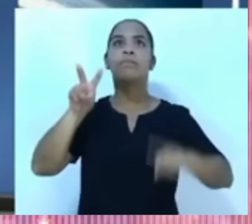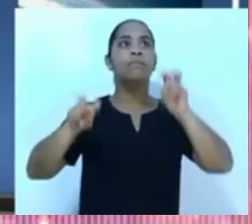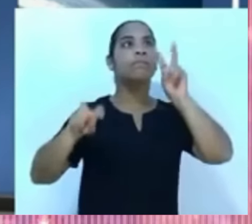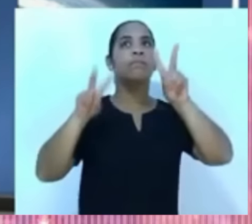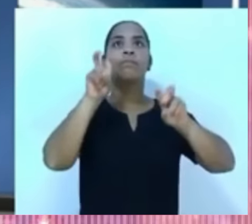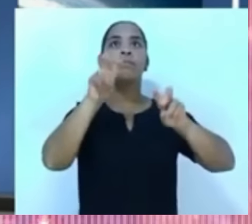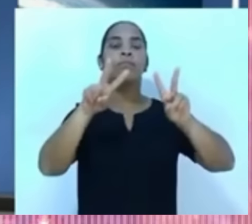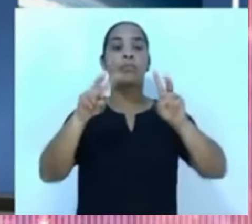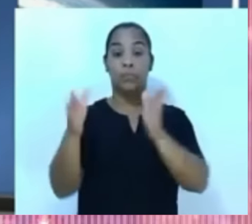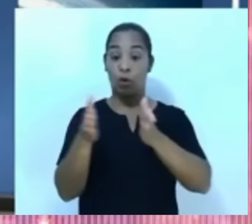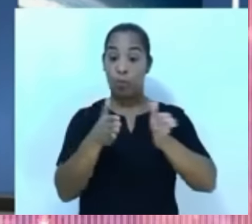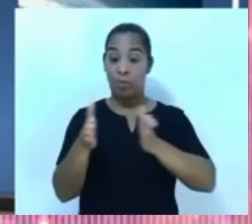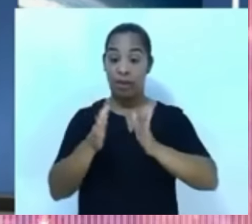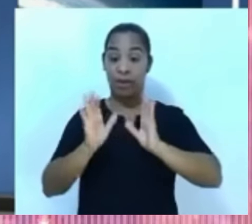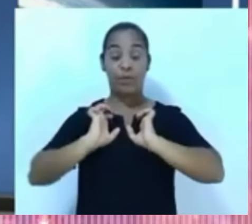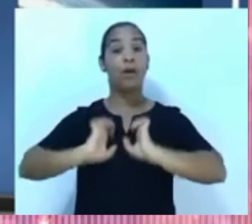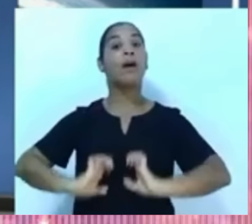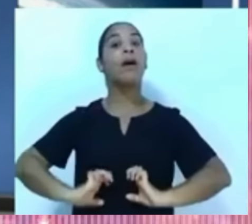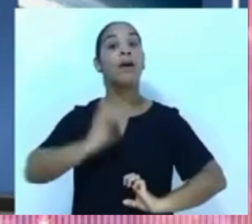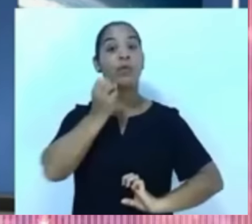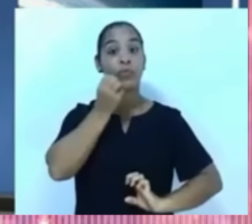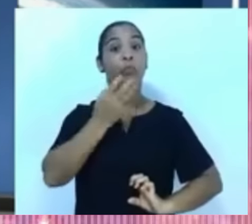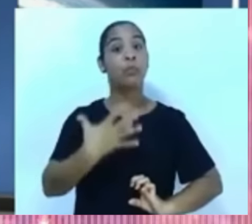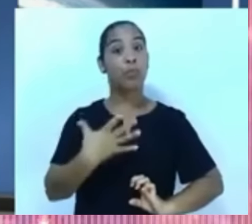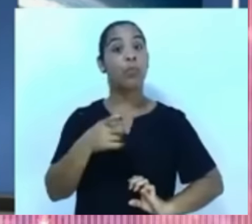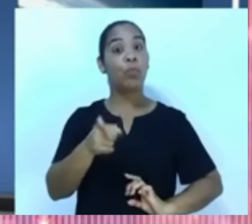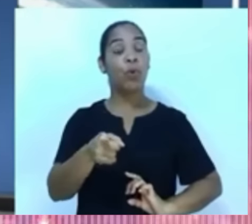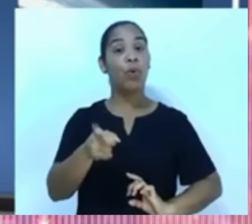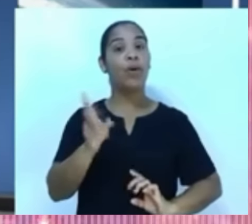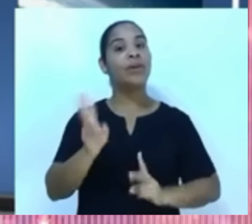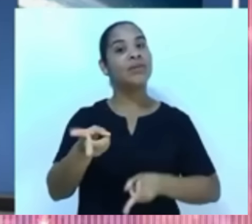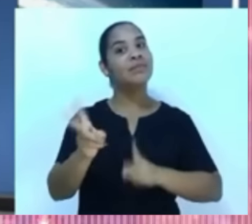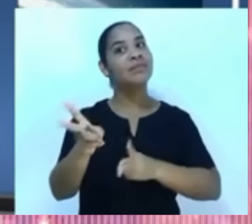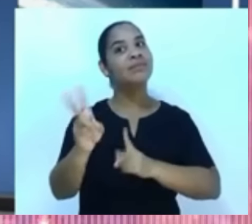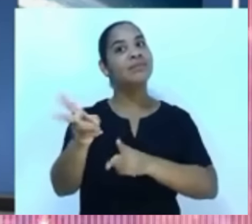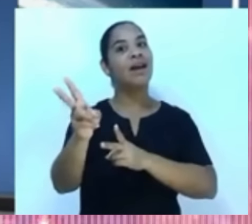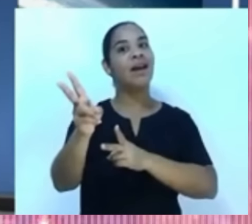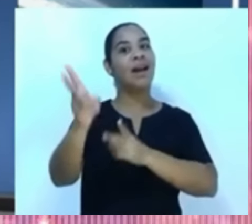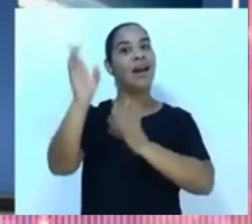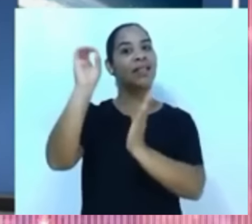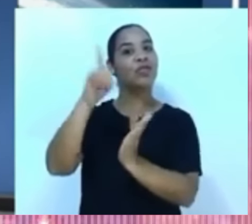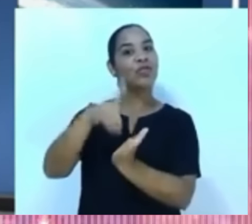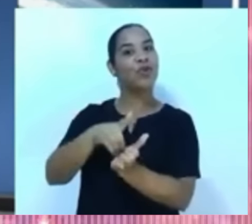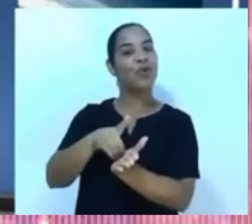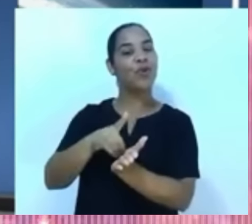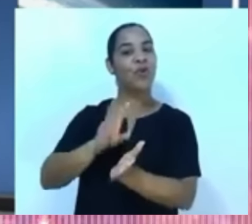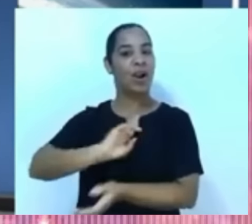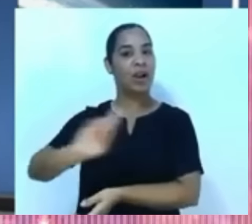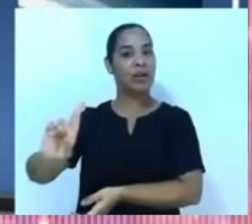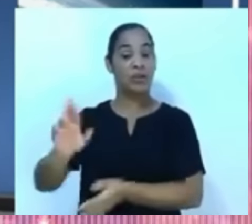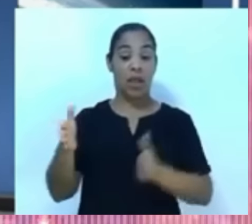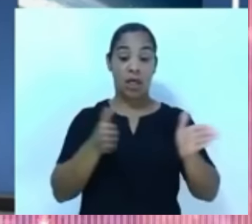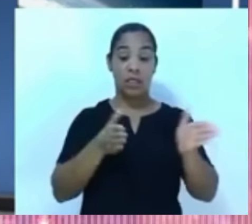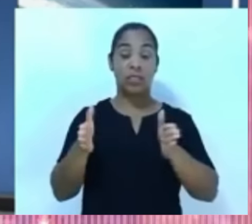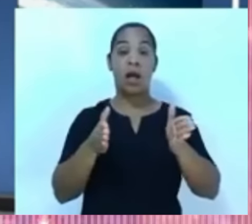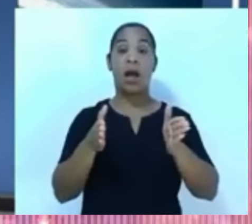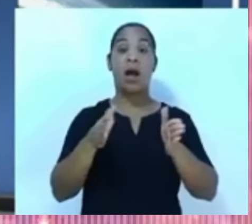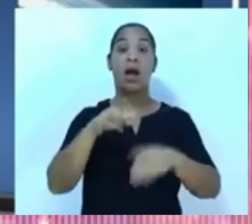ético e bom era seguir determinada doutrina religiosa na Idade Média por